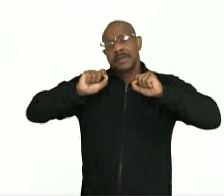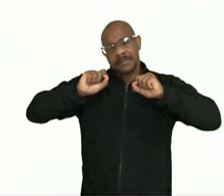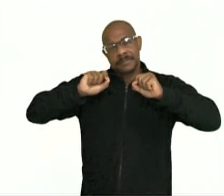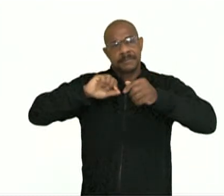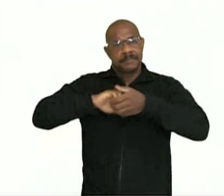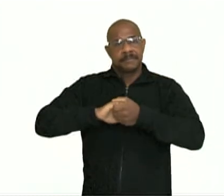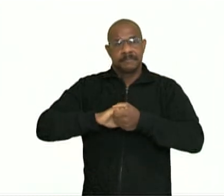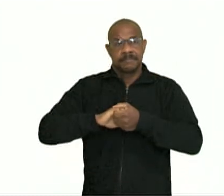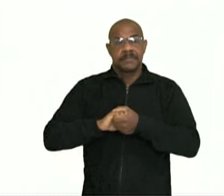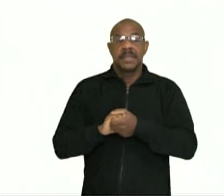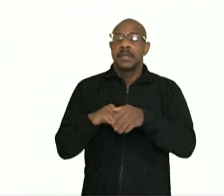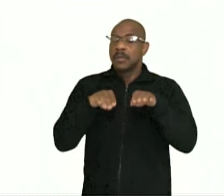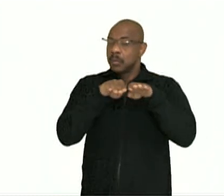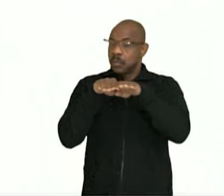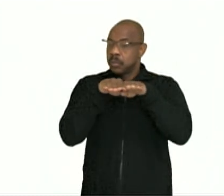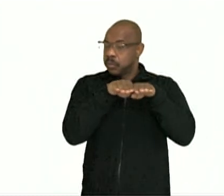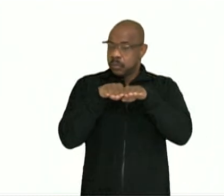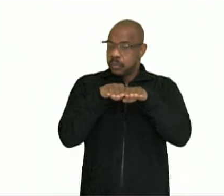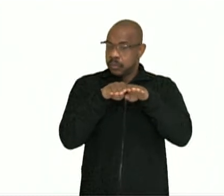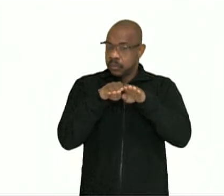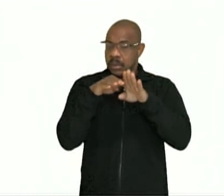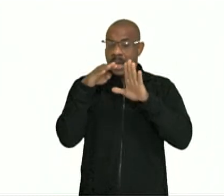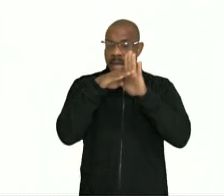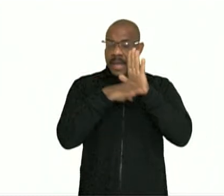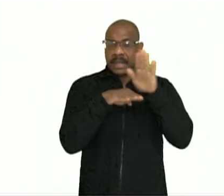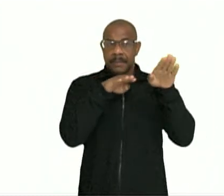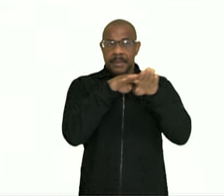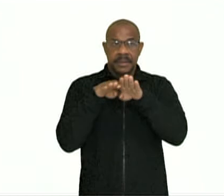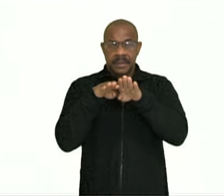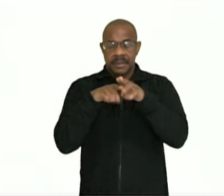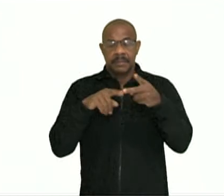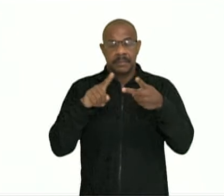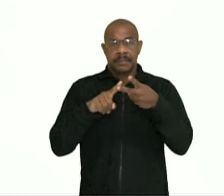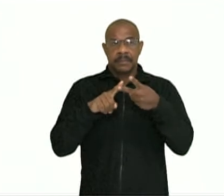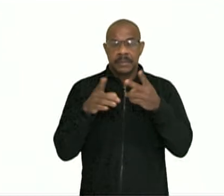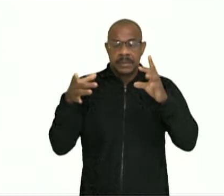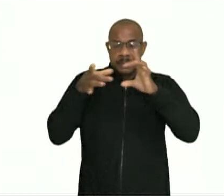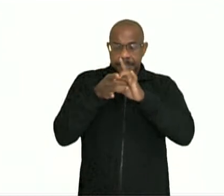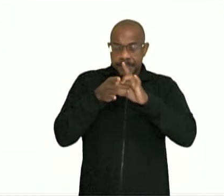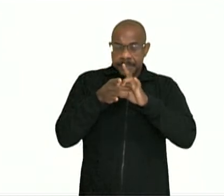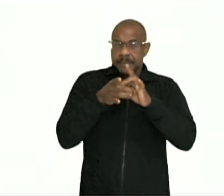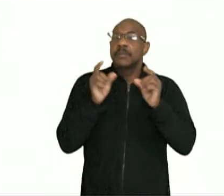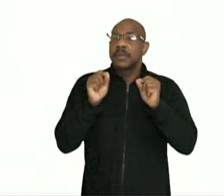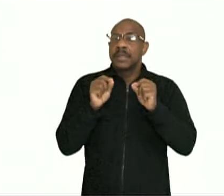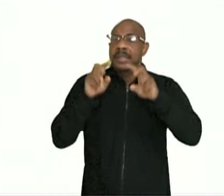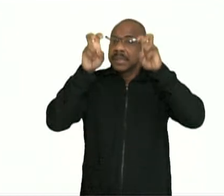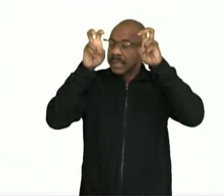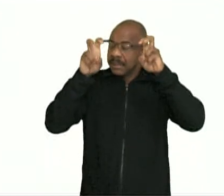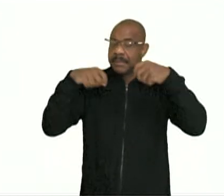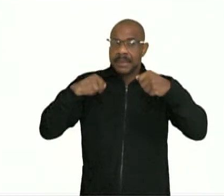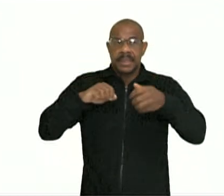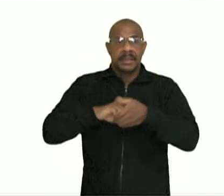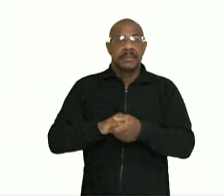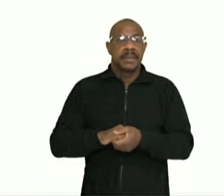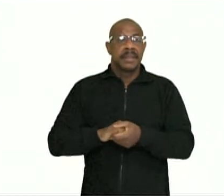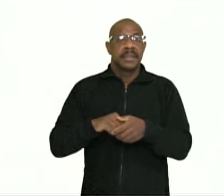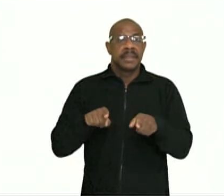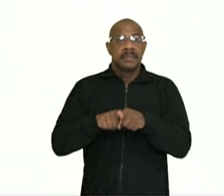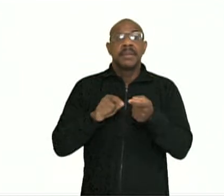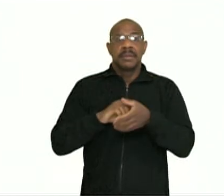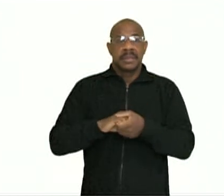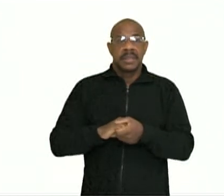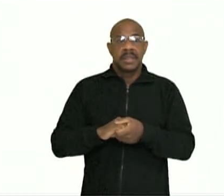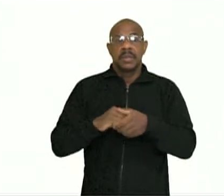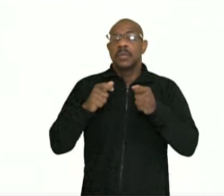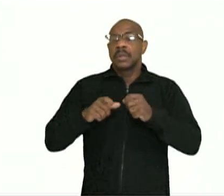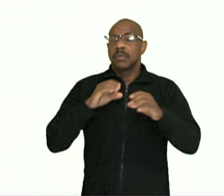Na norma padrão, com a adequação ao tema e ao veículo de comunicação. Eu tenho que perceber